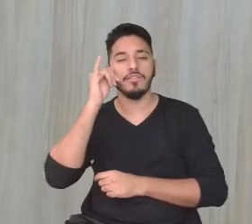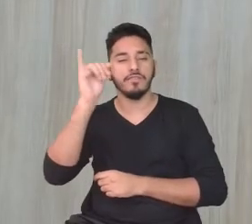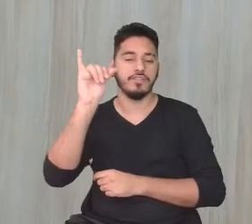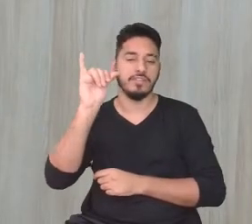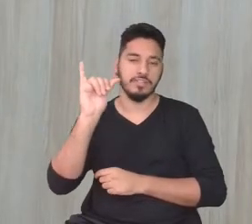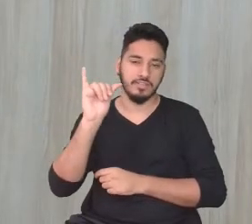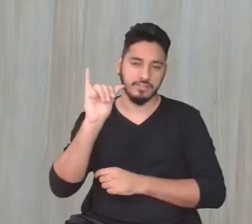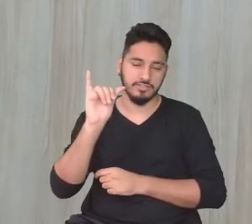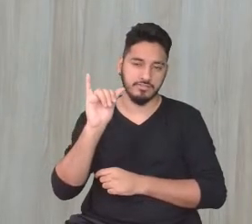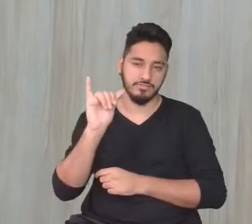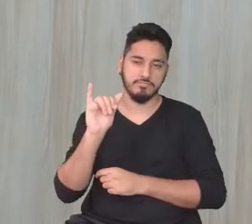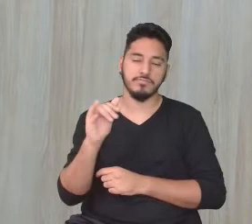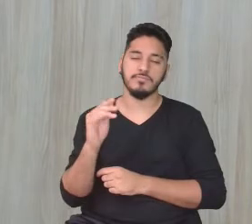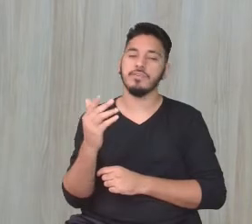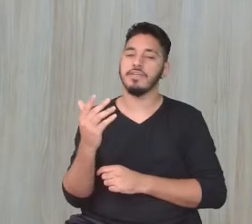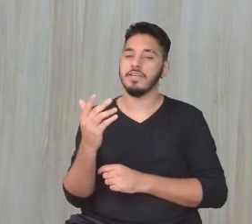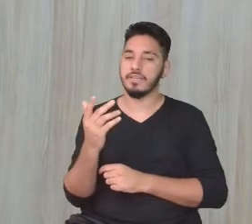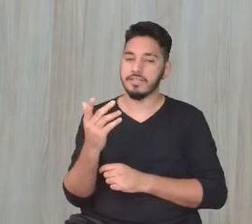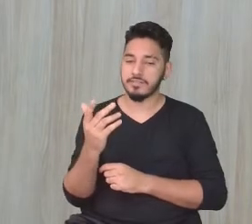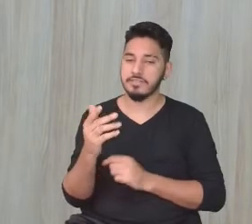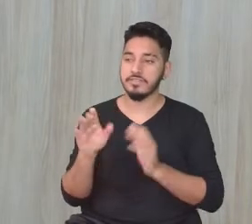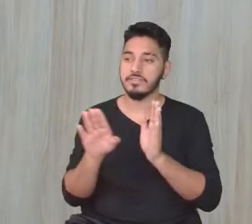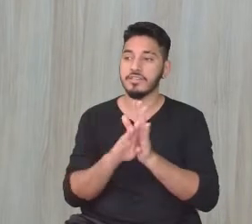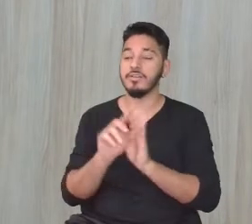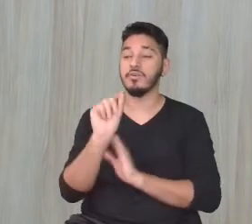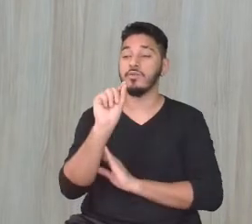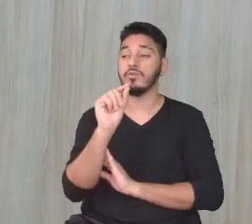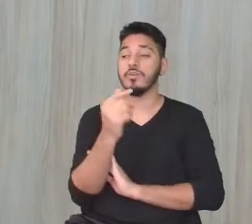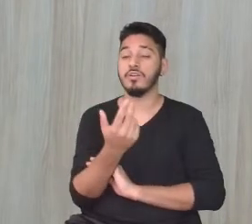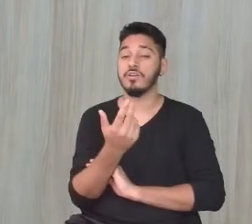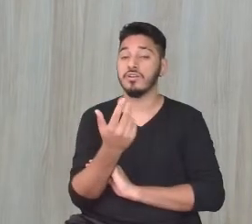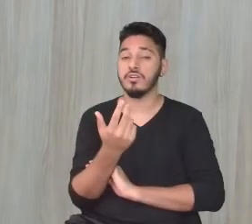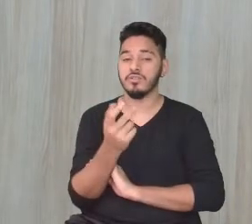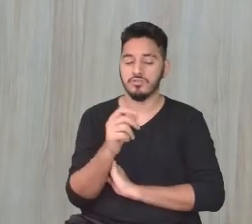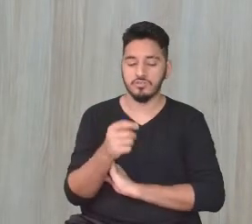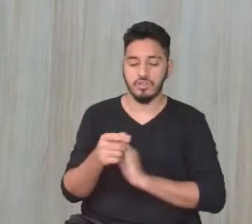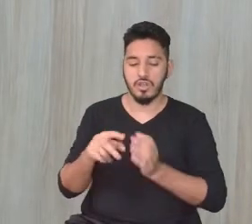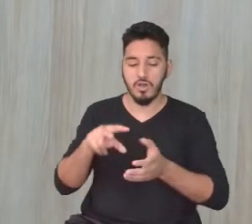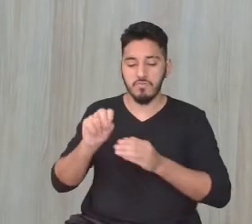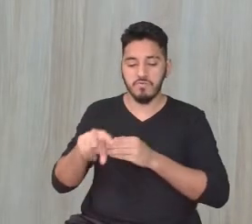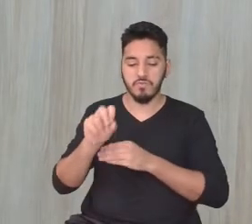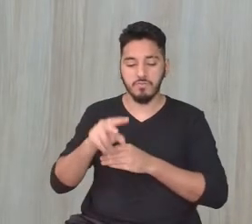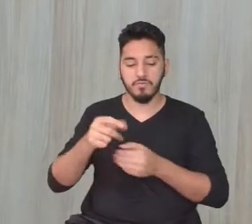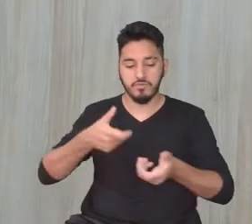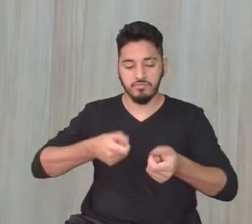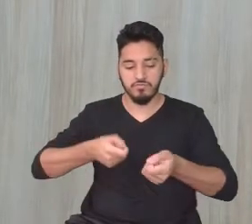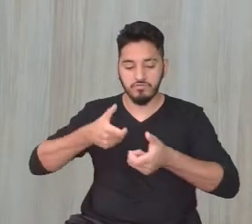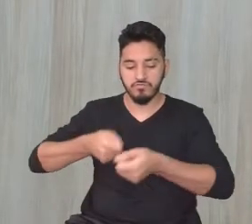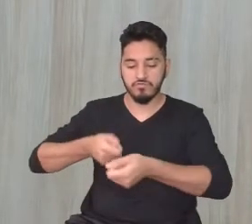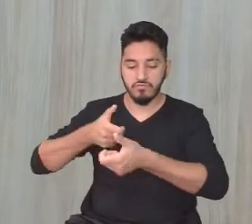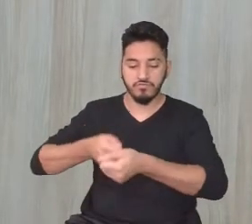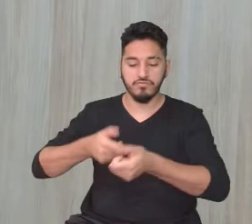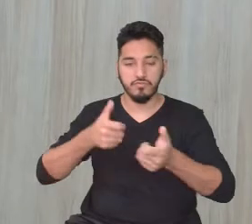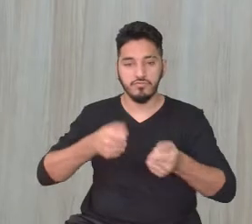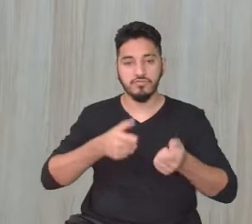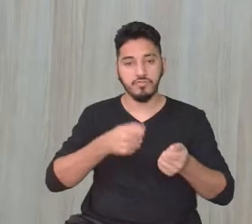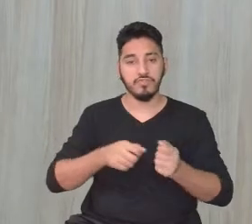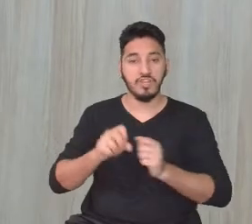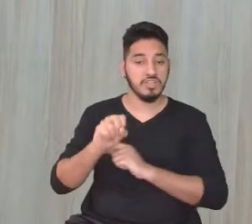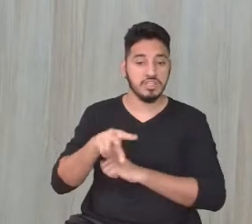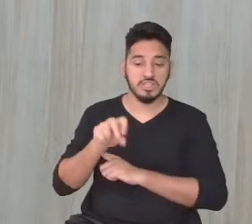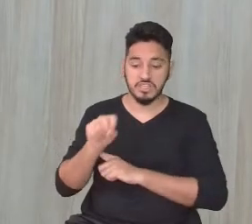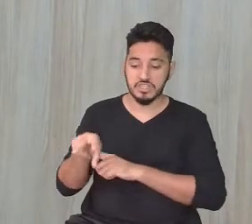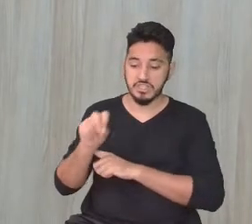de se falar não Ai que chega justamente o que a questão dos pesticidas a questão dos agrotóxicos